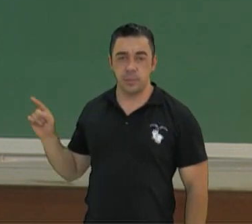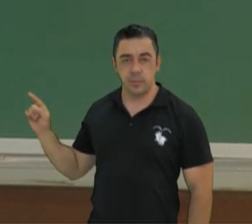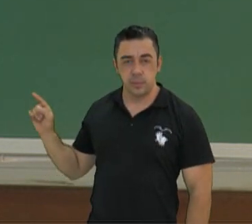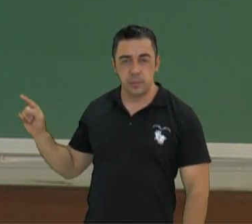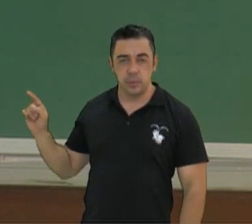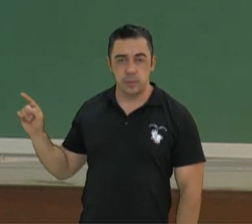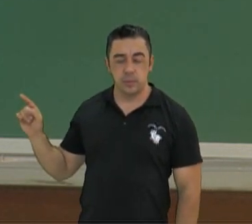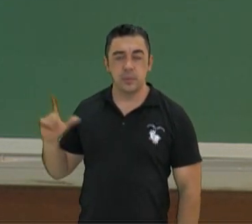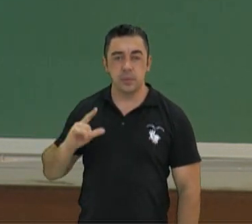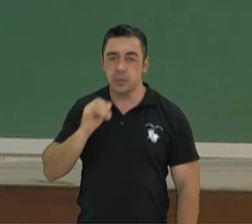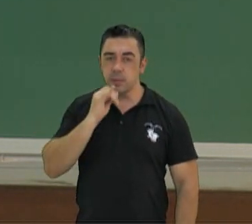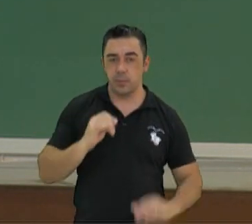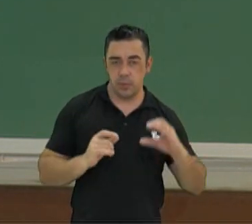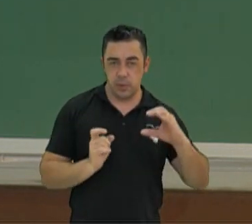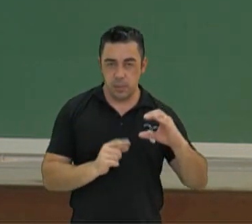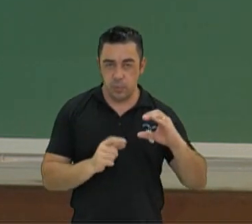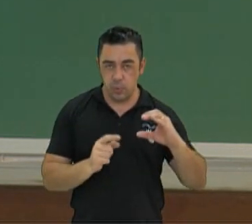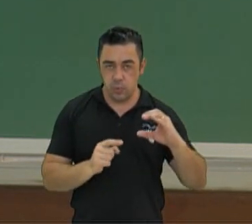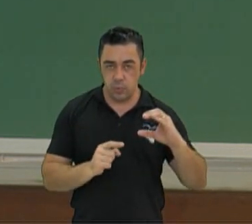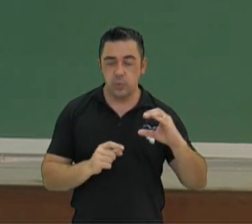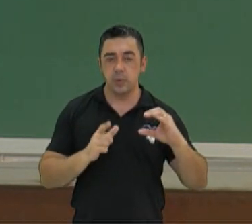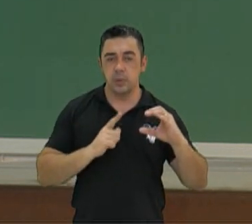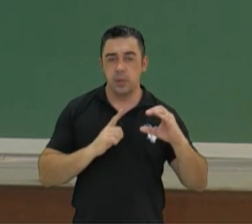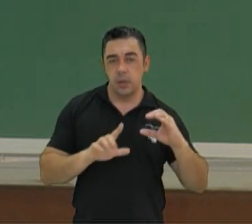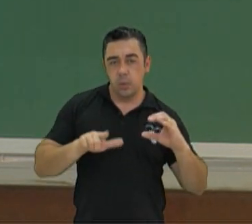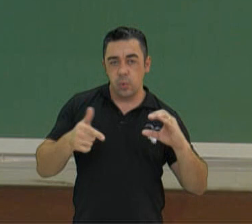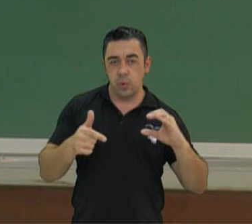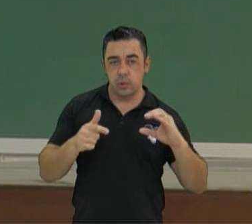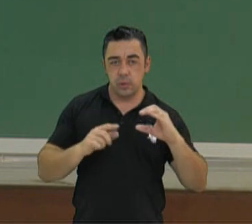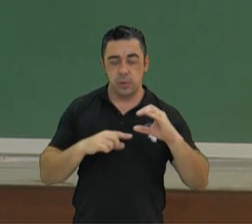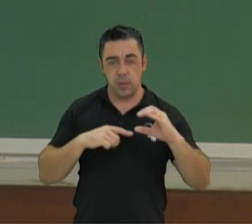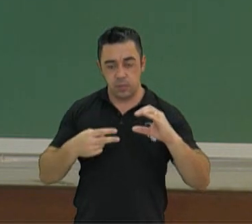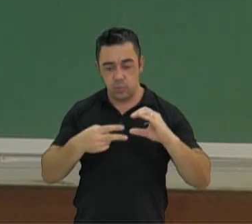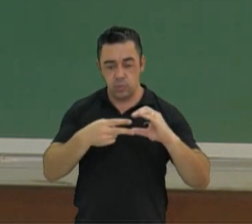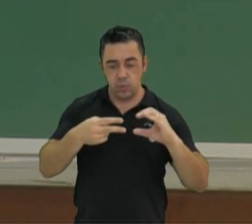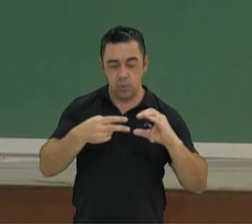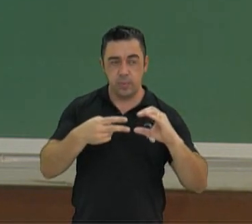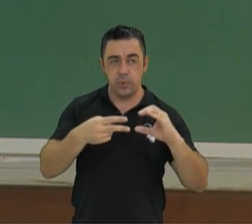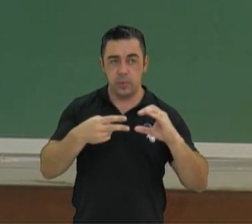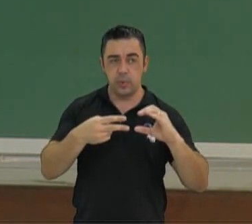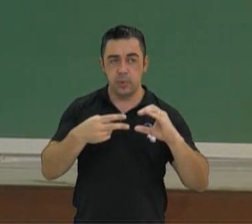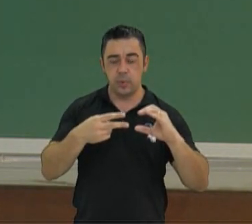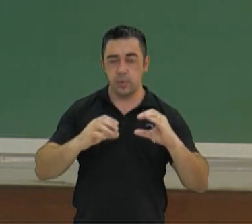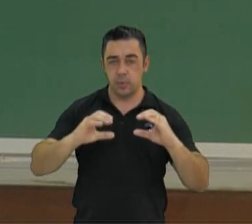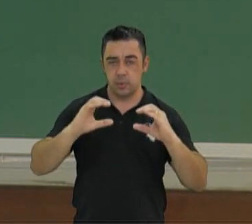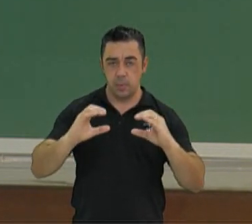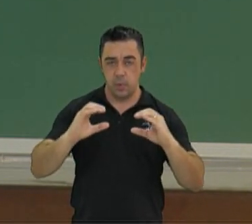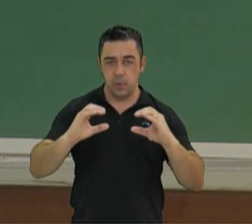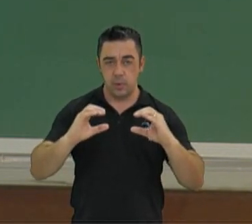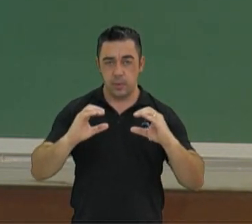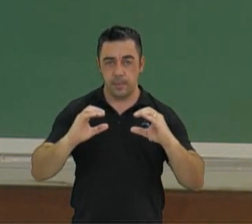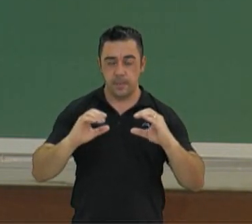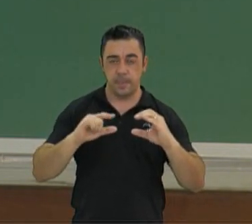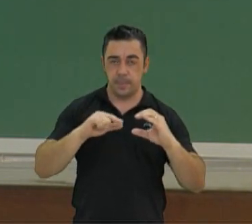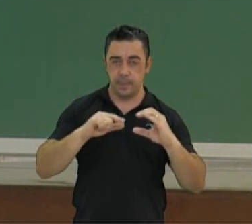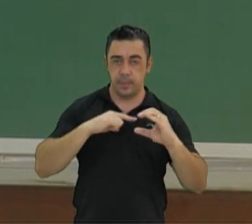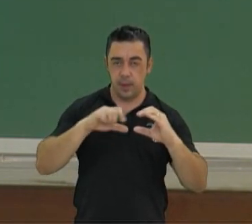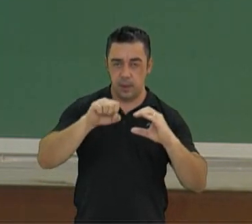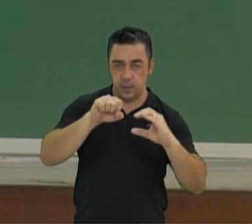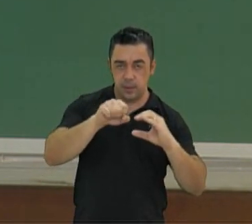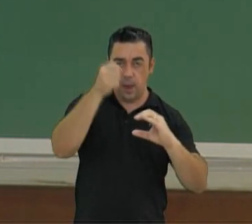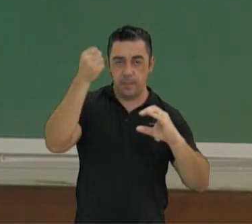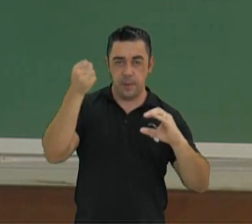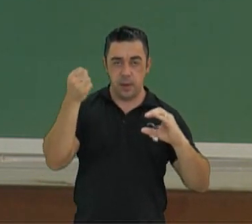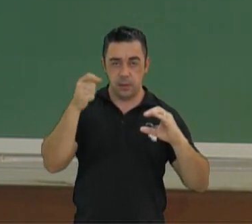o carbono e tem uma ligação dupla, uma sigma e uma π. Essa ligação π é rompida